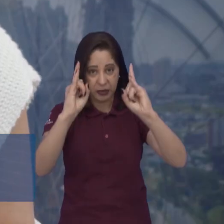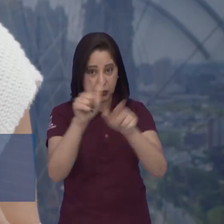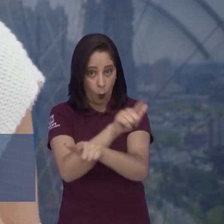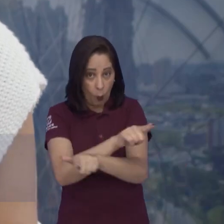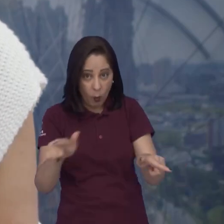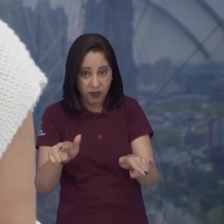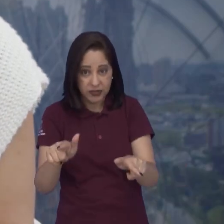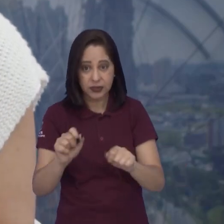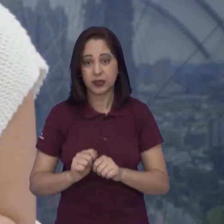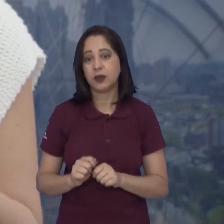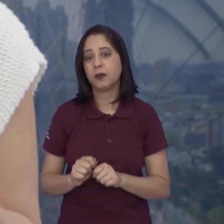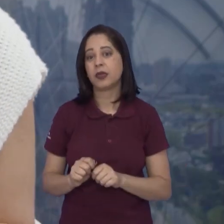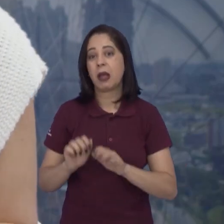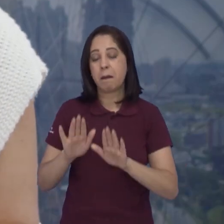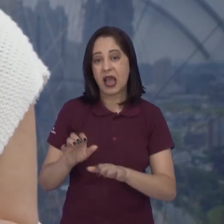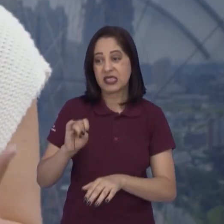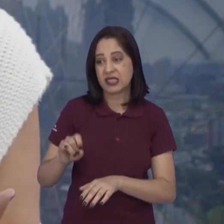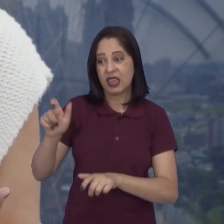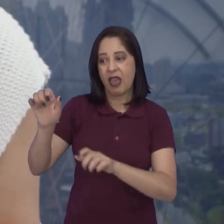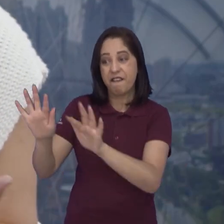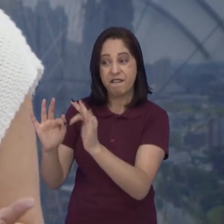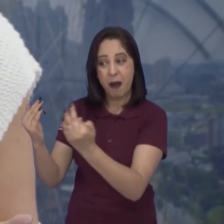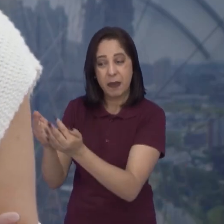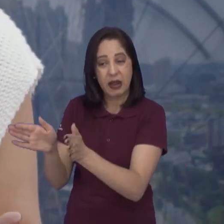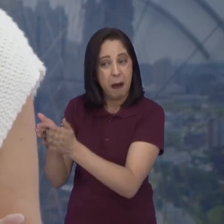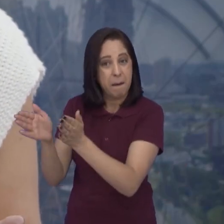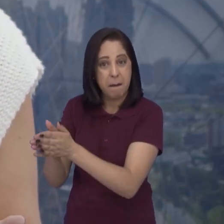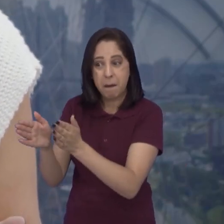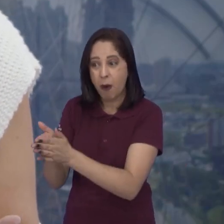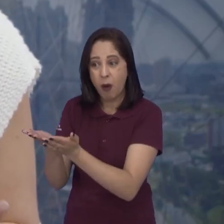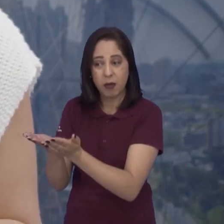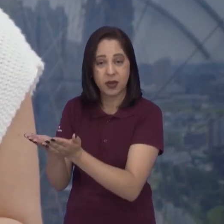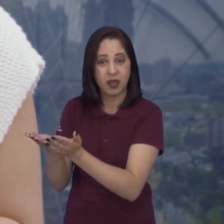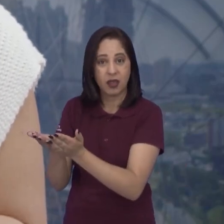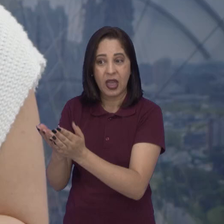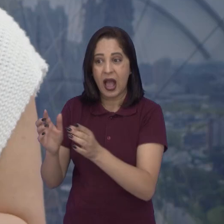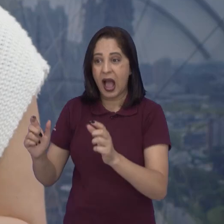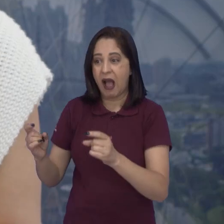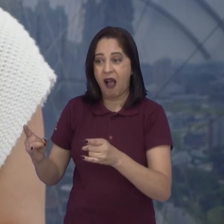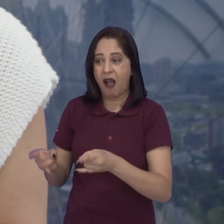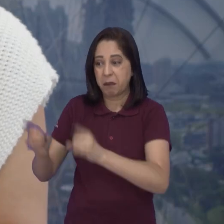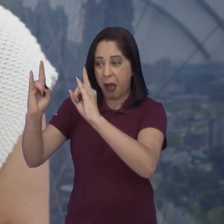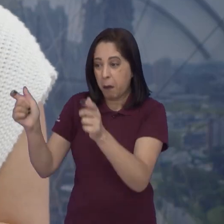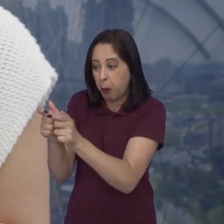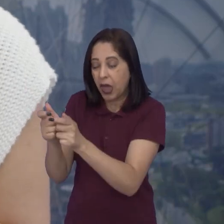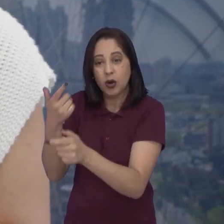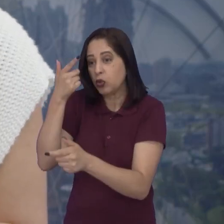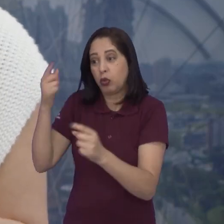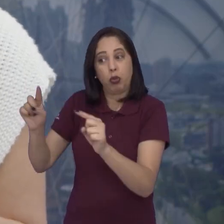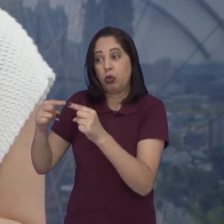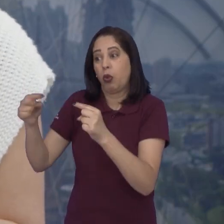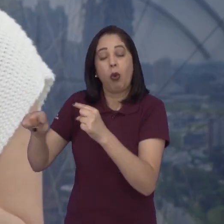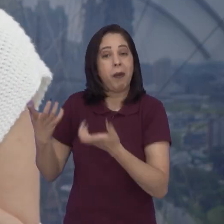de baixa renda, isso é extremamente inadequado na garantia do direito à moradia adequada. Porque é isso, como que você vai